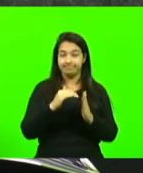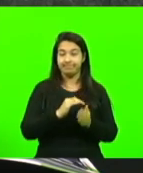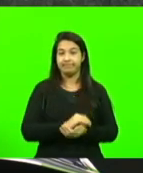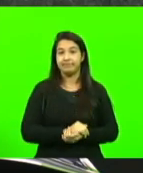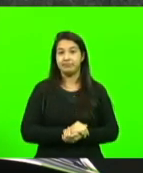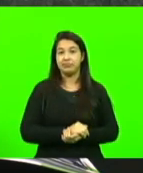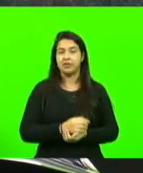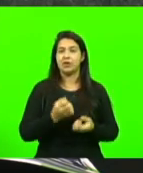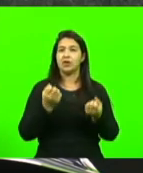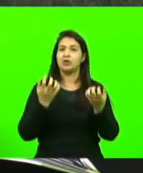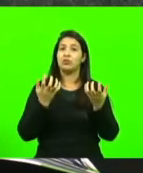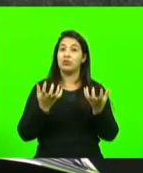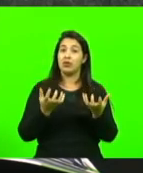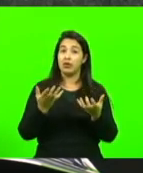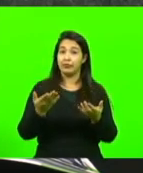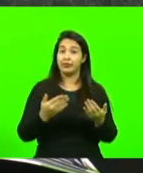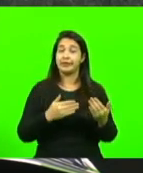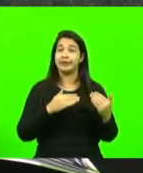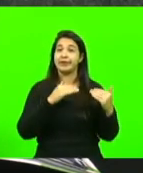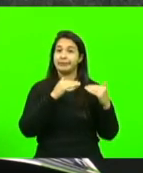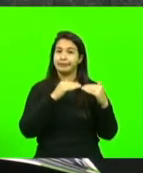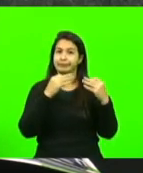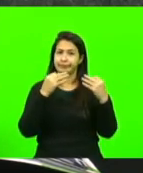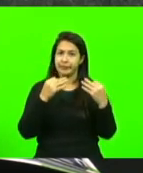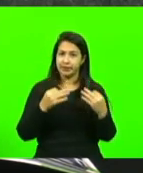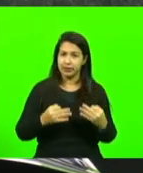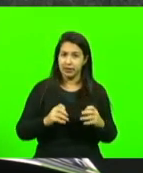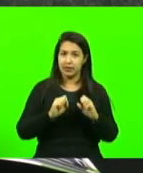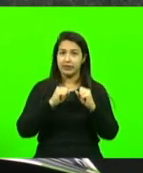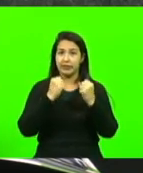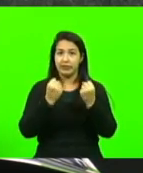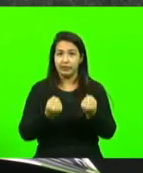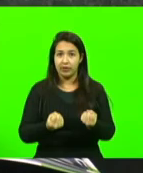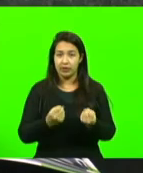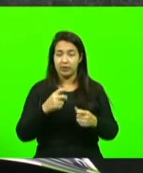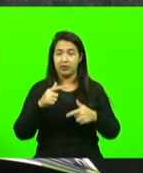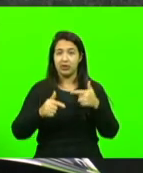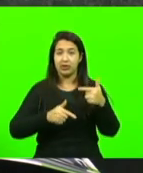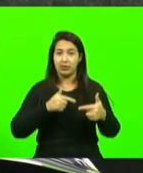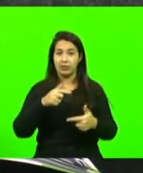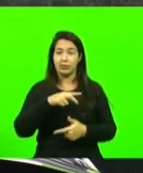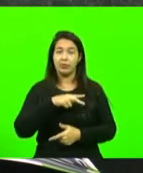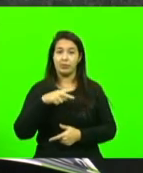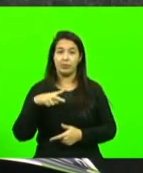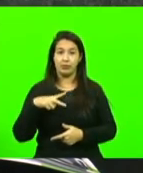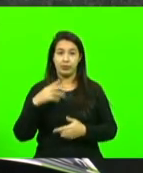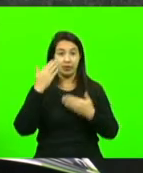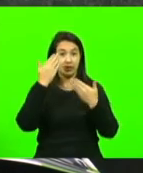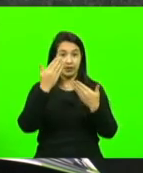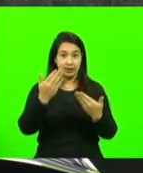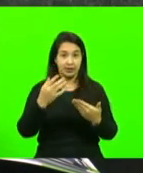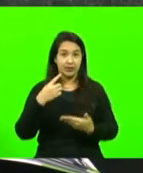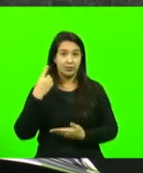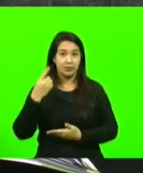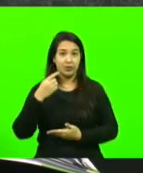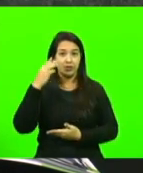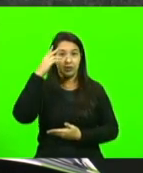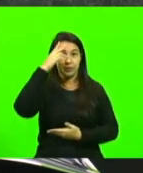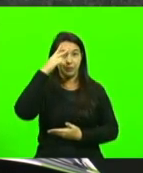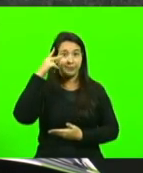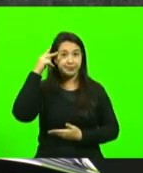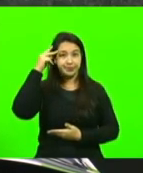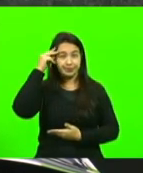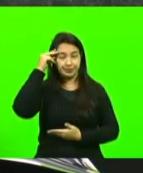uma postura coerente com a defesa dos serviços públicos um agradecimento especial a deputada Luciane carminatti